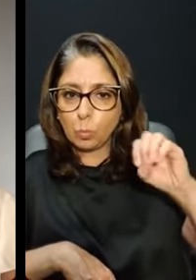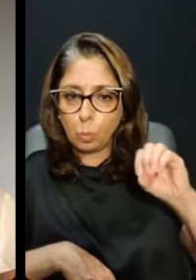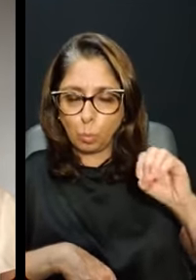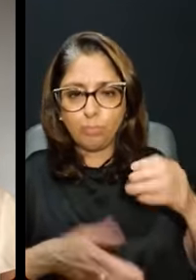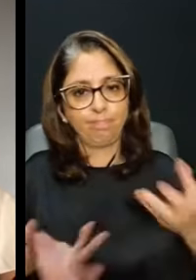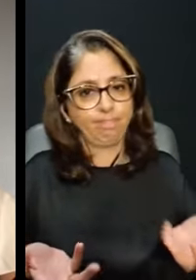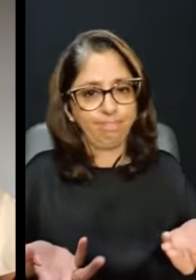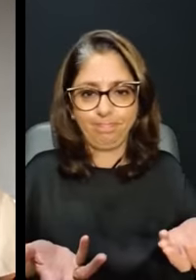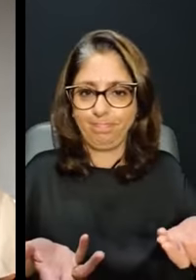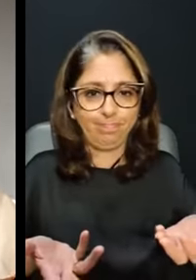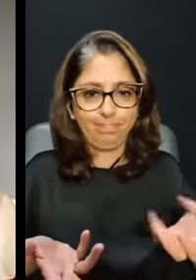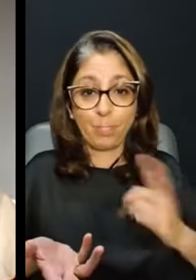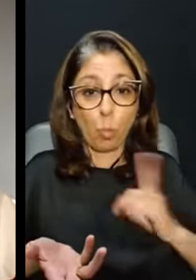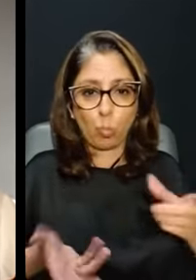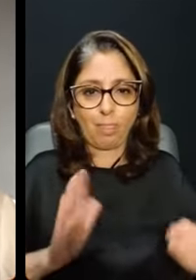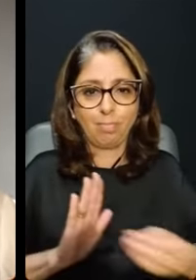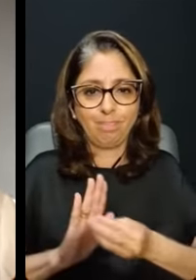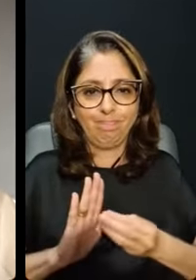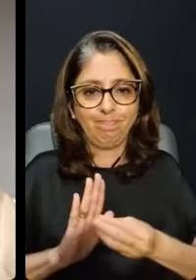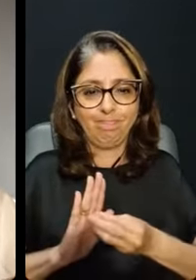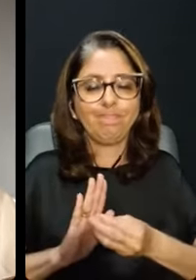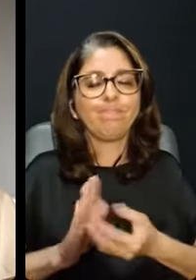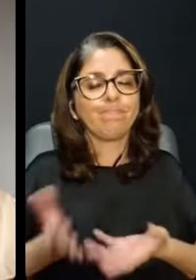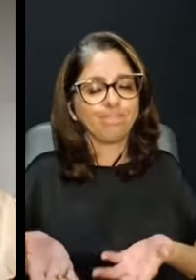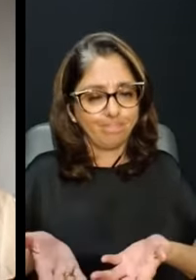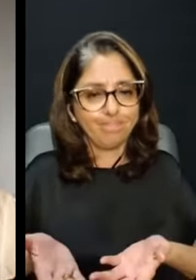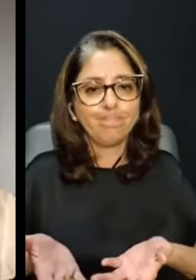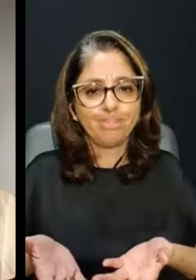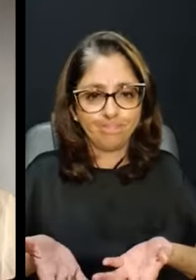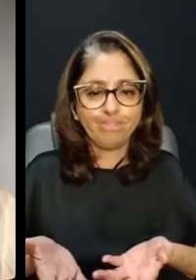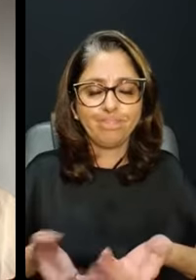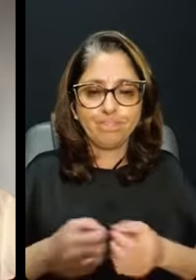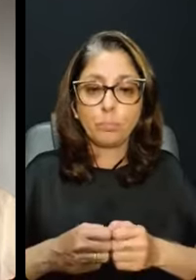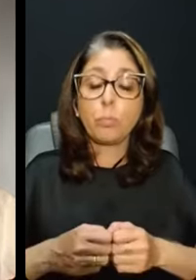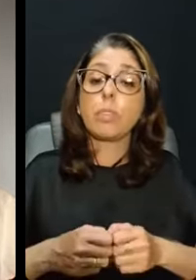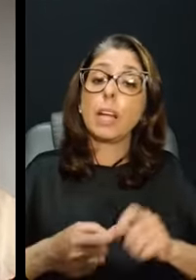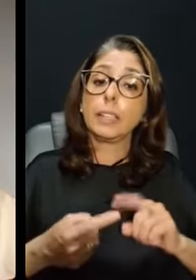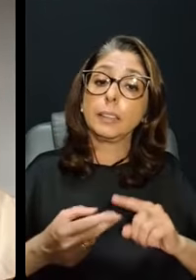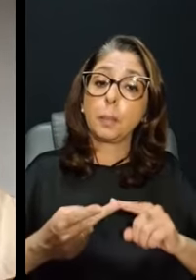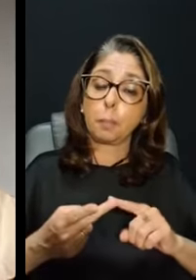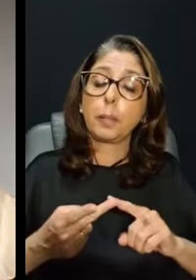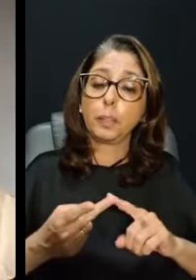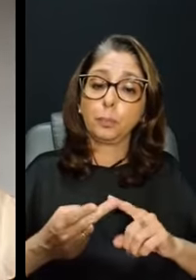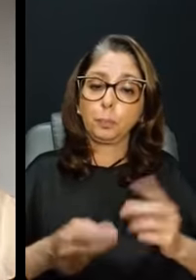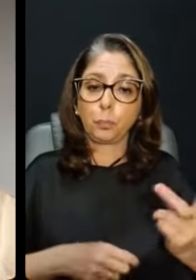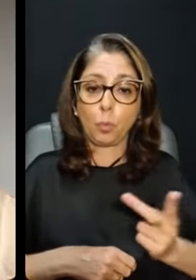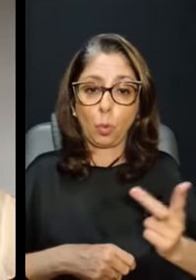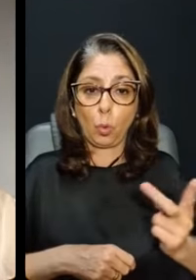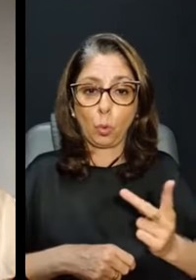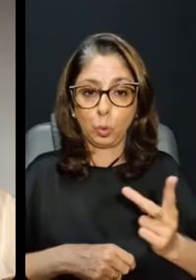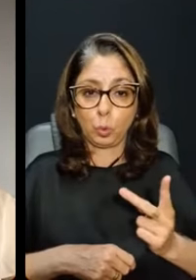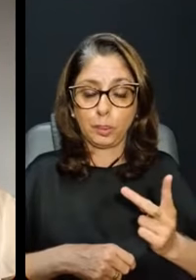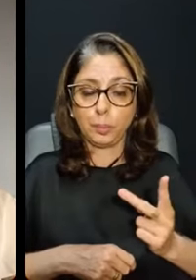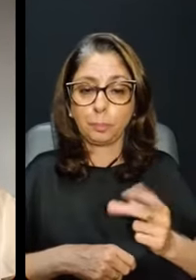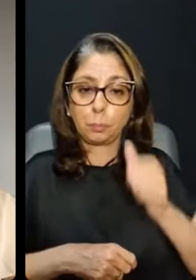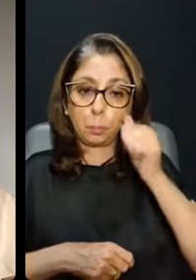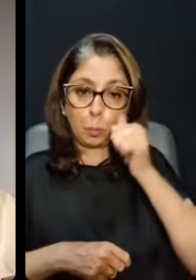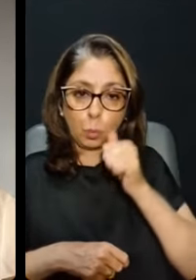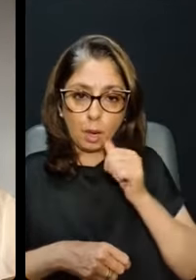que nós temos clientes reais. Então, tem um casal de engenheiros, ela é cadeirante,